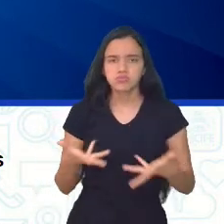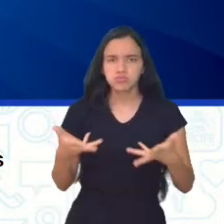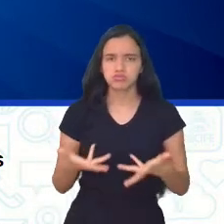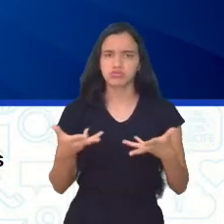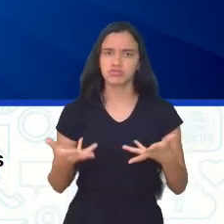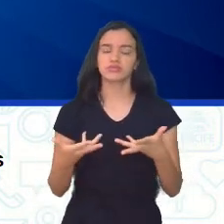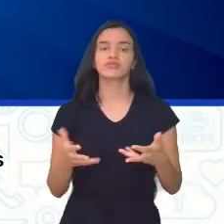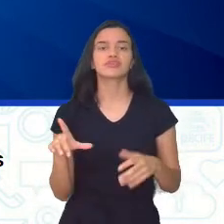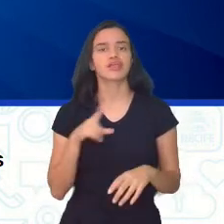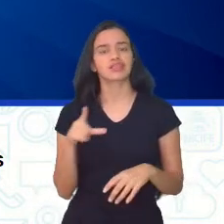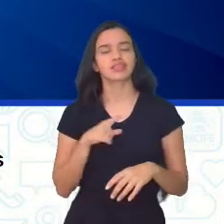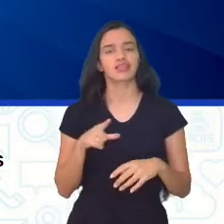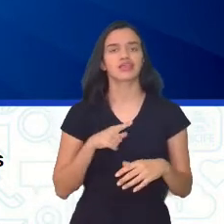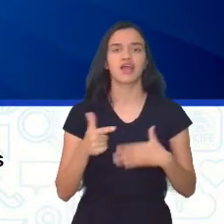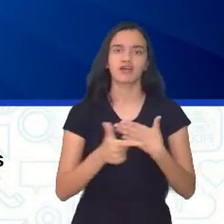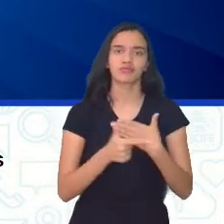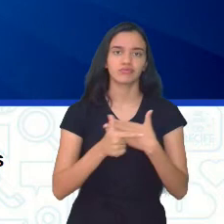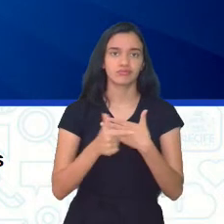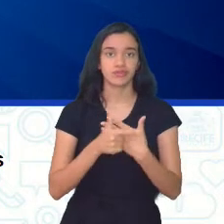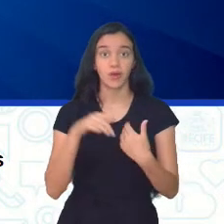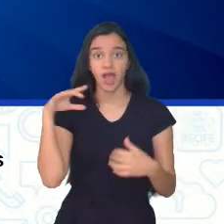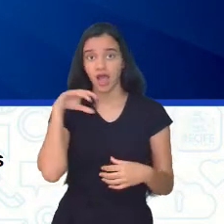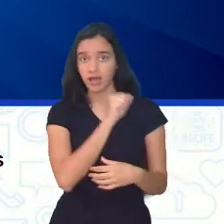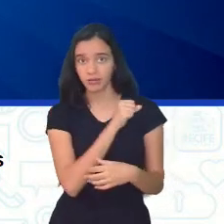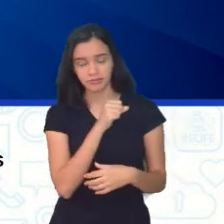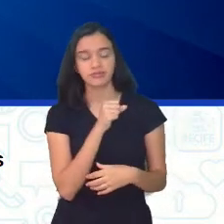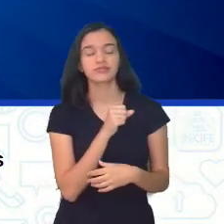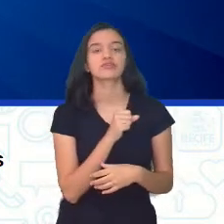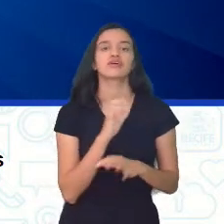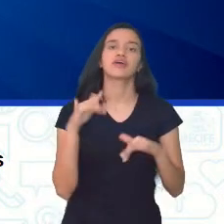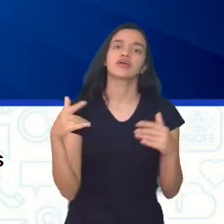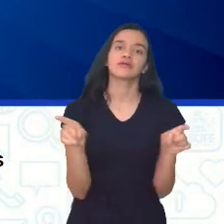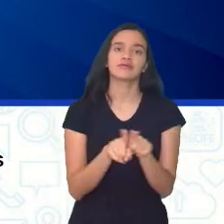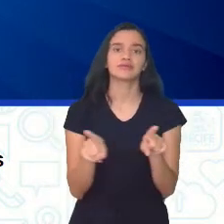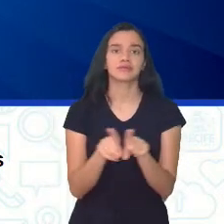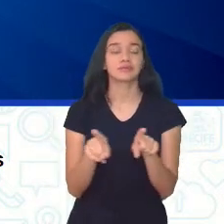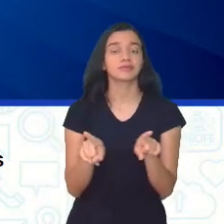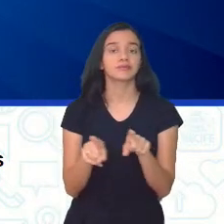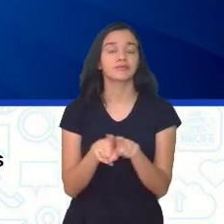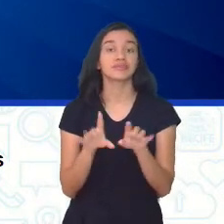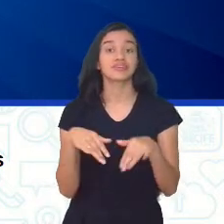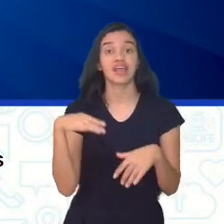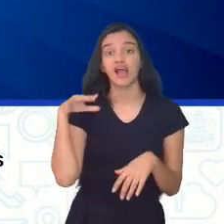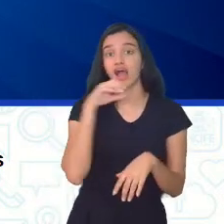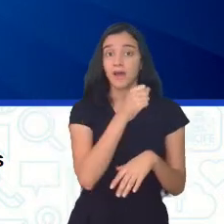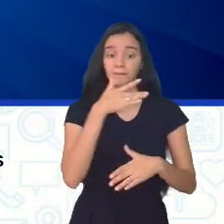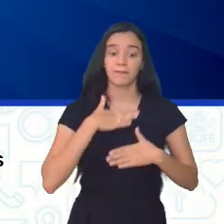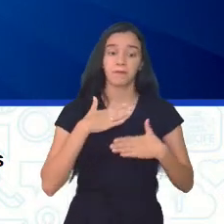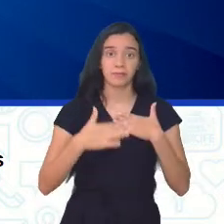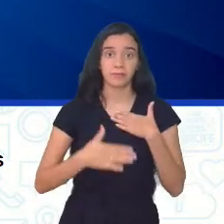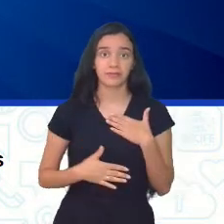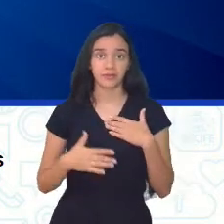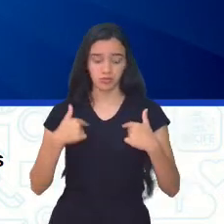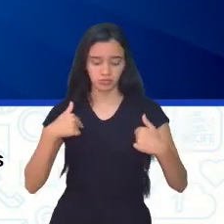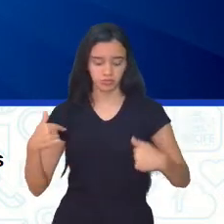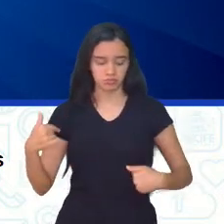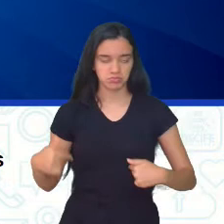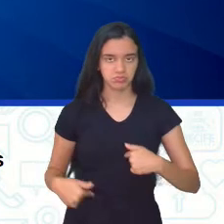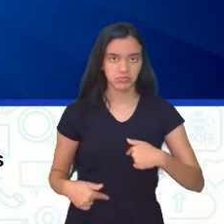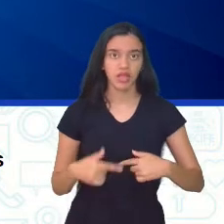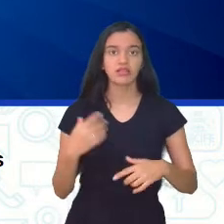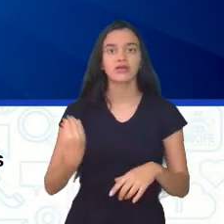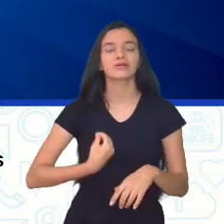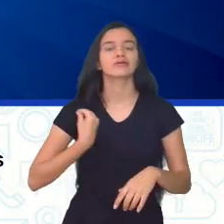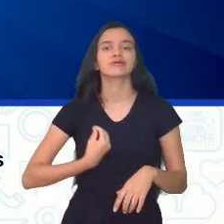nervos eles têm uma função aí bem mais rápida, né? Ele tem que ser aí muito rápido e também vai estar presente